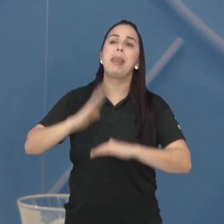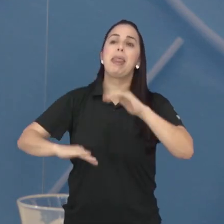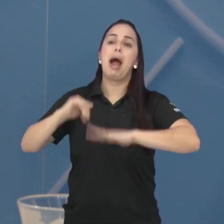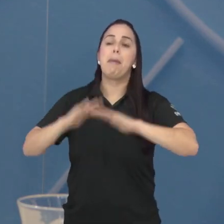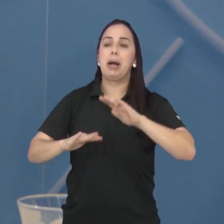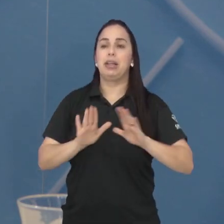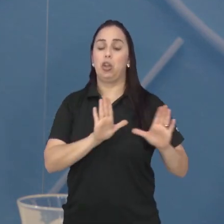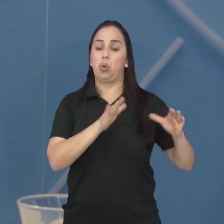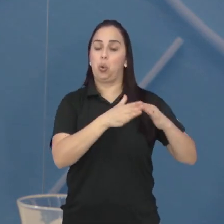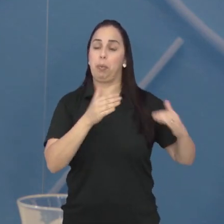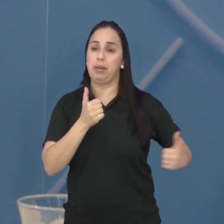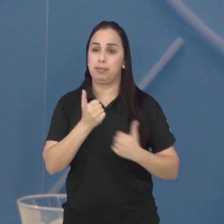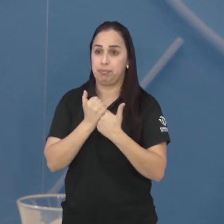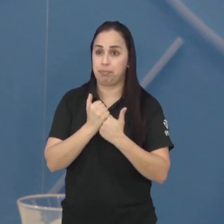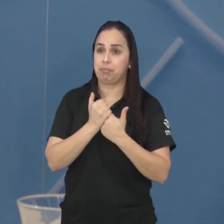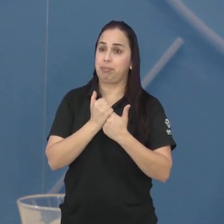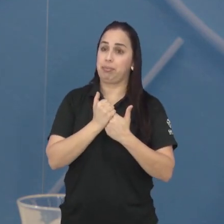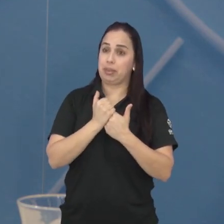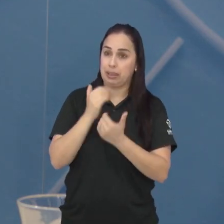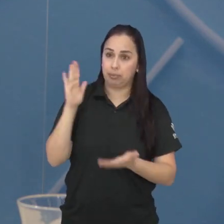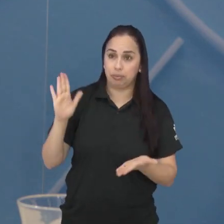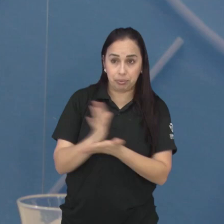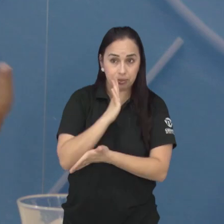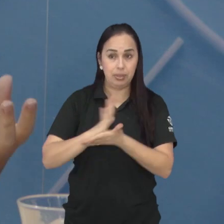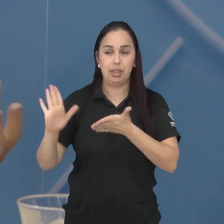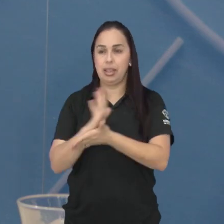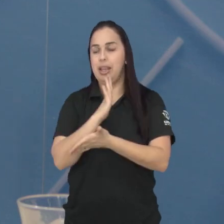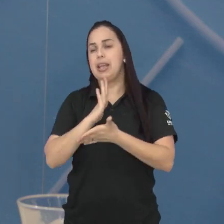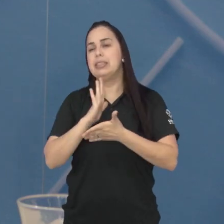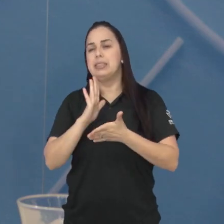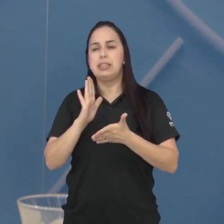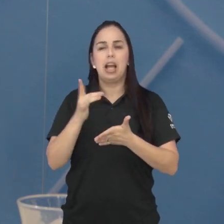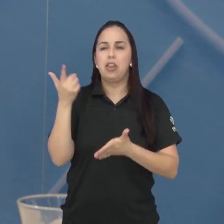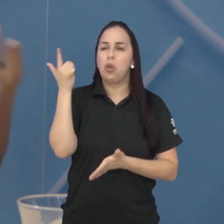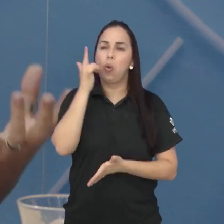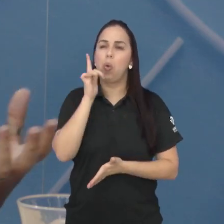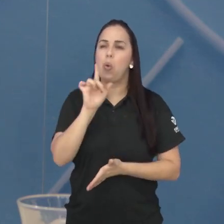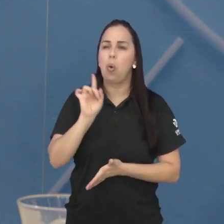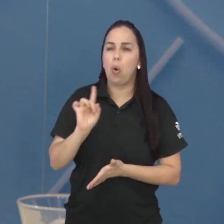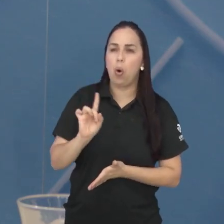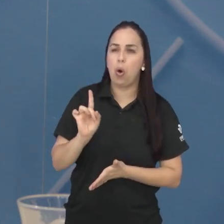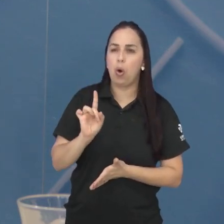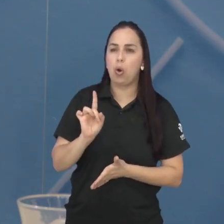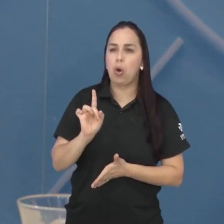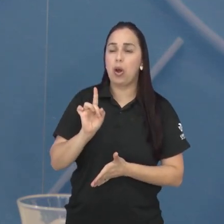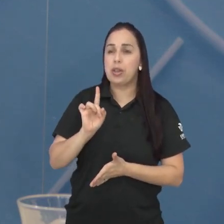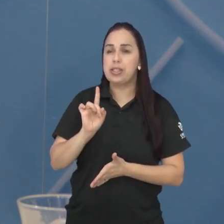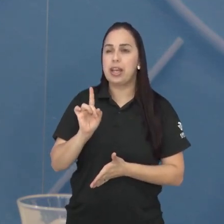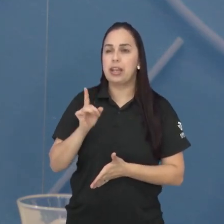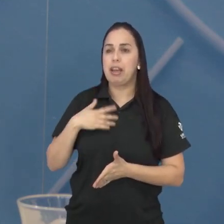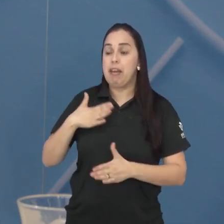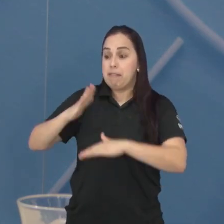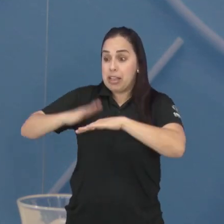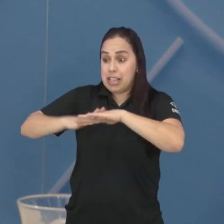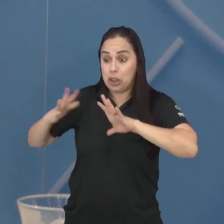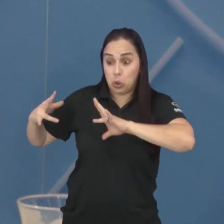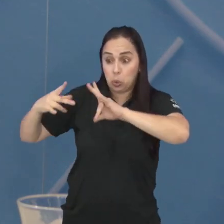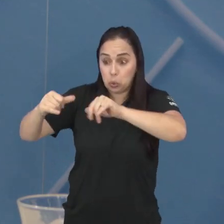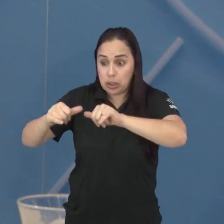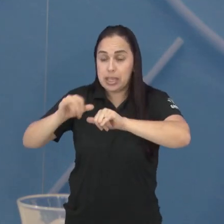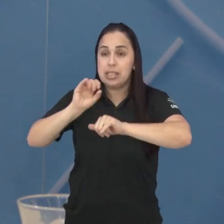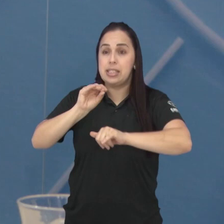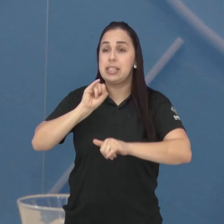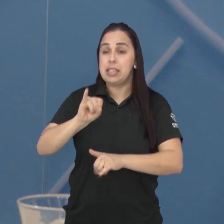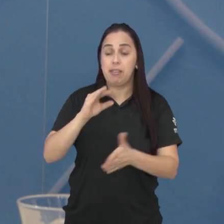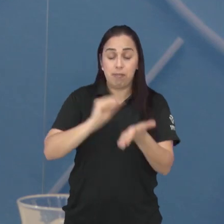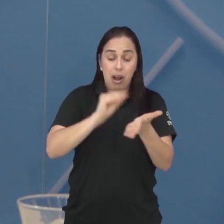rede de apoio, ela praticamente não consegue dar conta de todas as atividades se ela não tiver essa relação, né? Mas